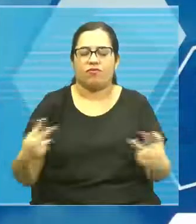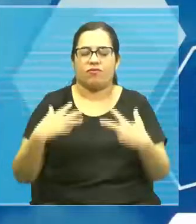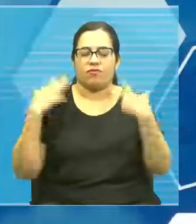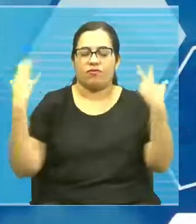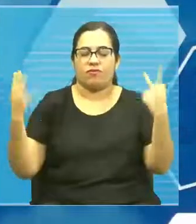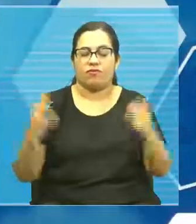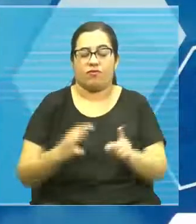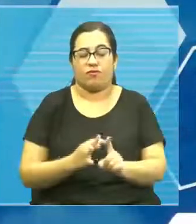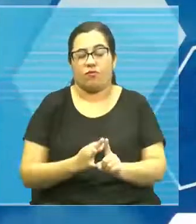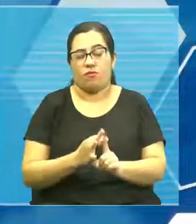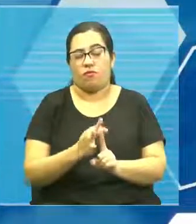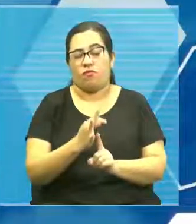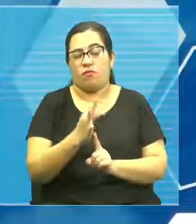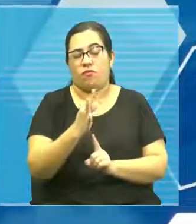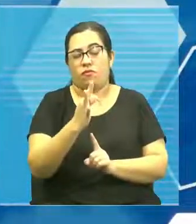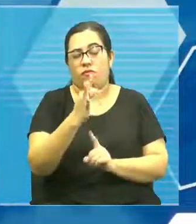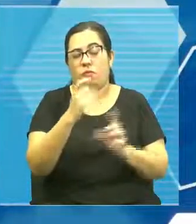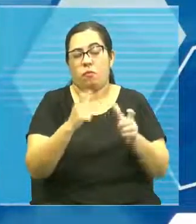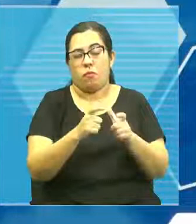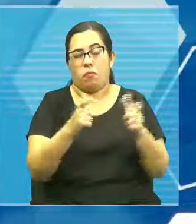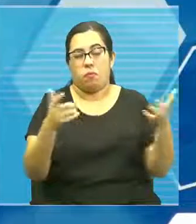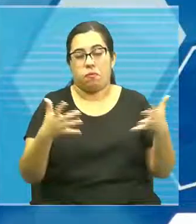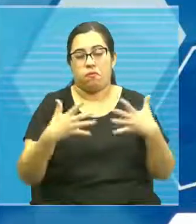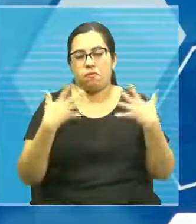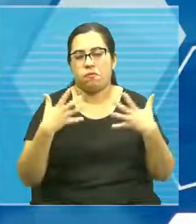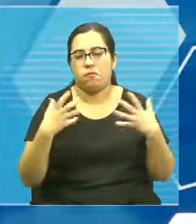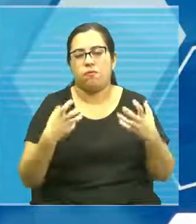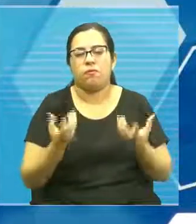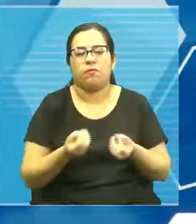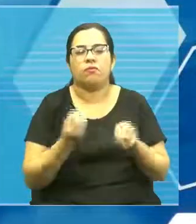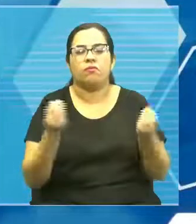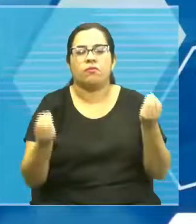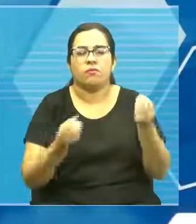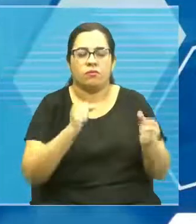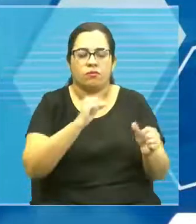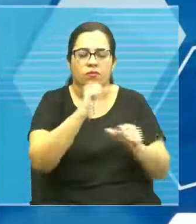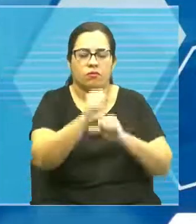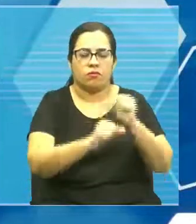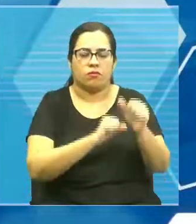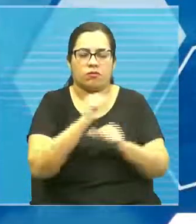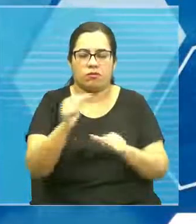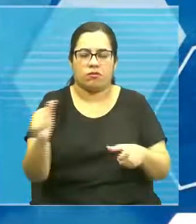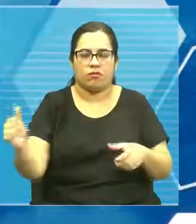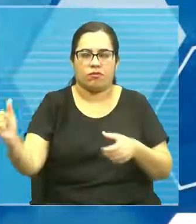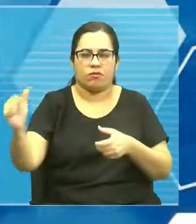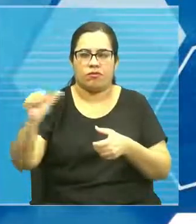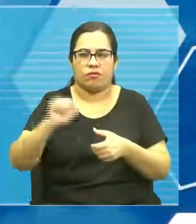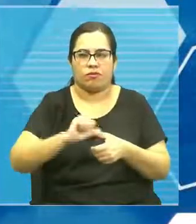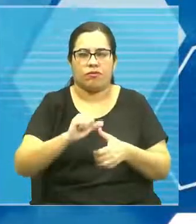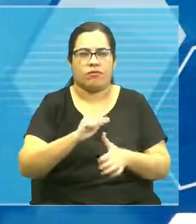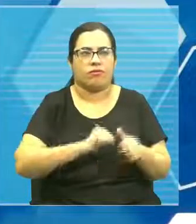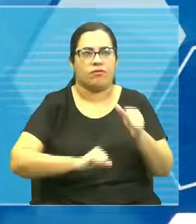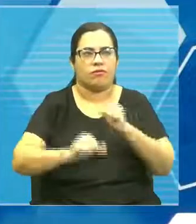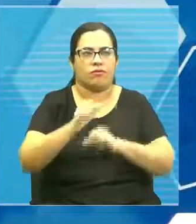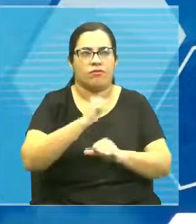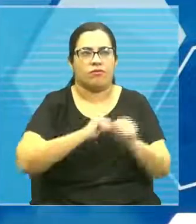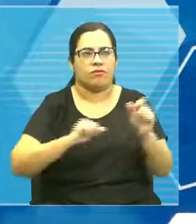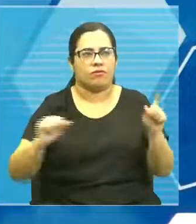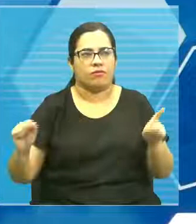temperatura alta também, o que que ela vai fazer? Ela vai passar da fase líquida para a fase